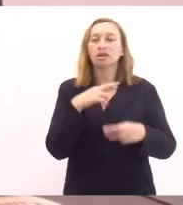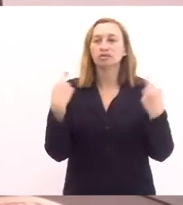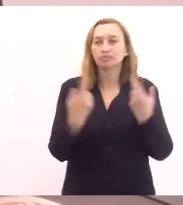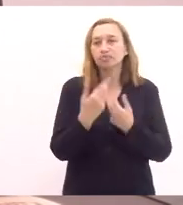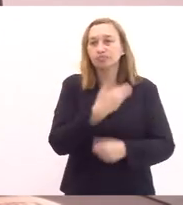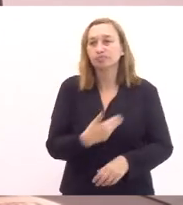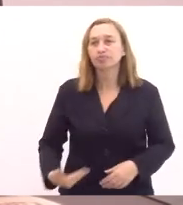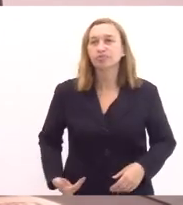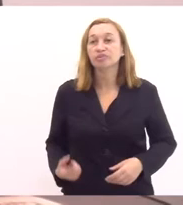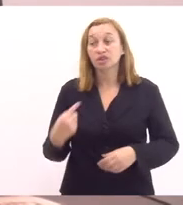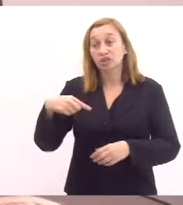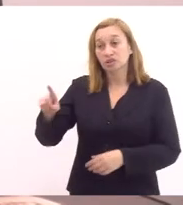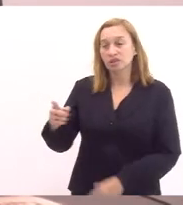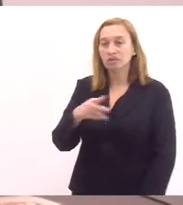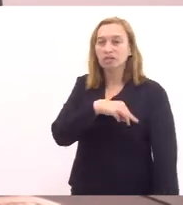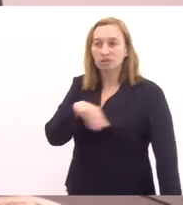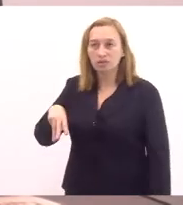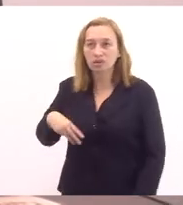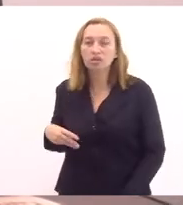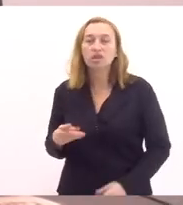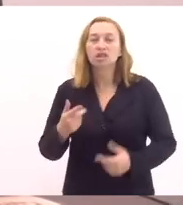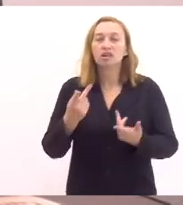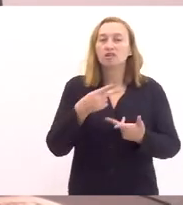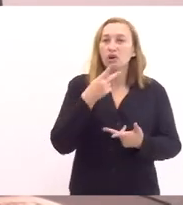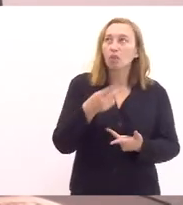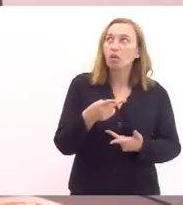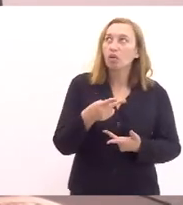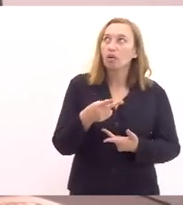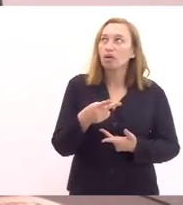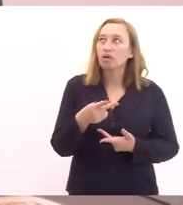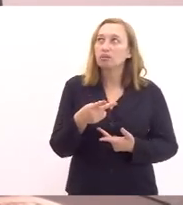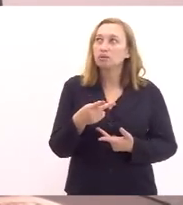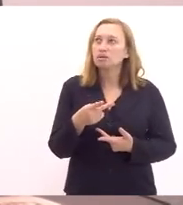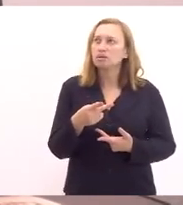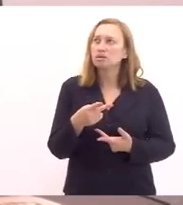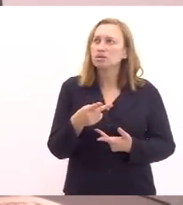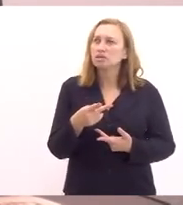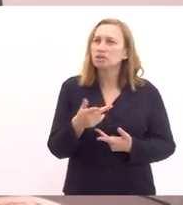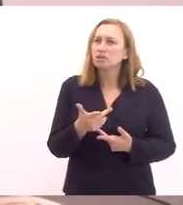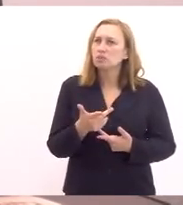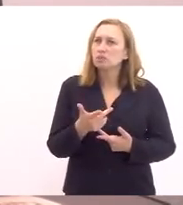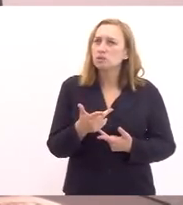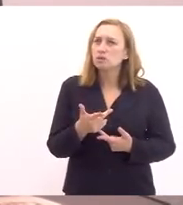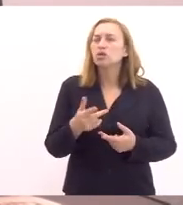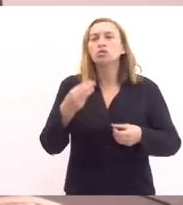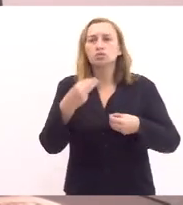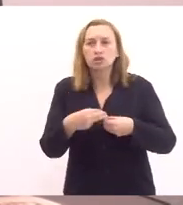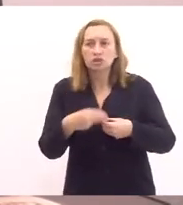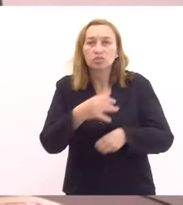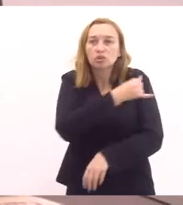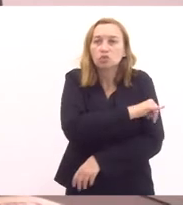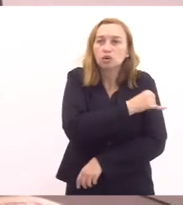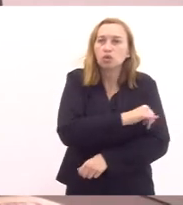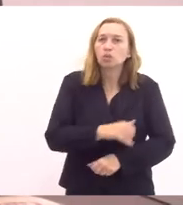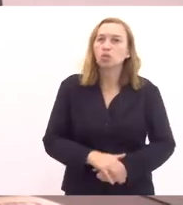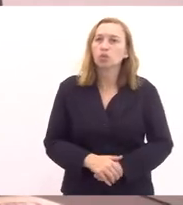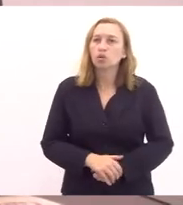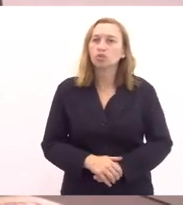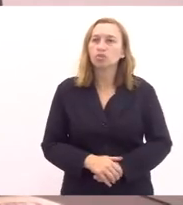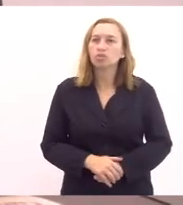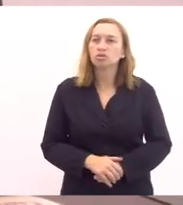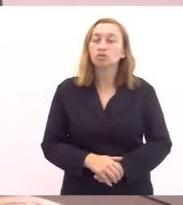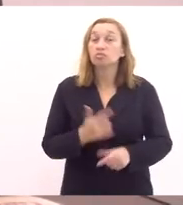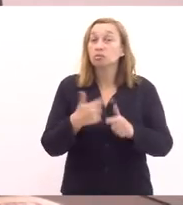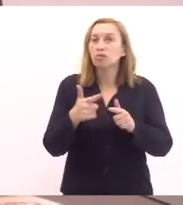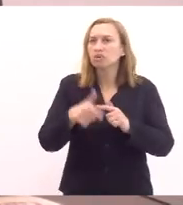pública que a gente fez no Ministério Público a gente Levantou que há no município do Rio a gente tava com uma situação